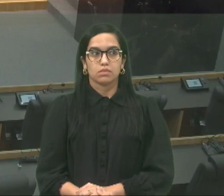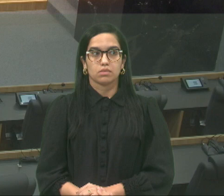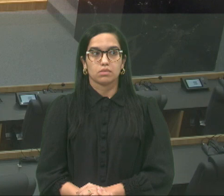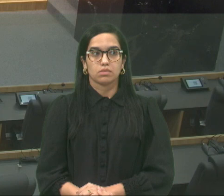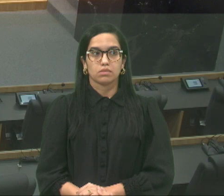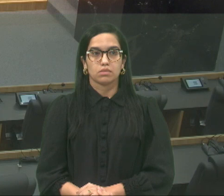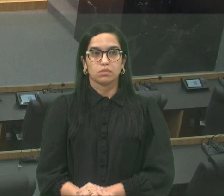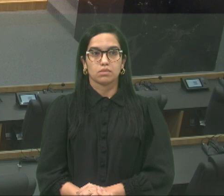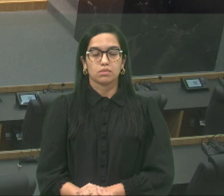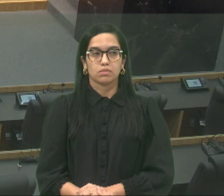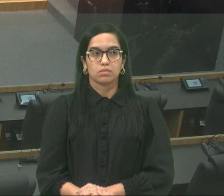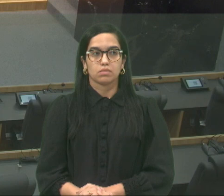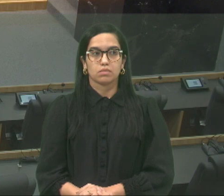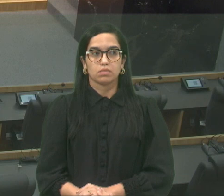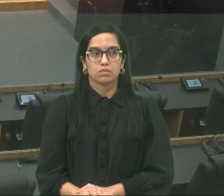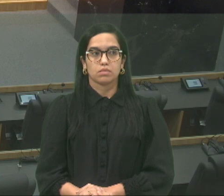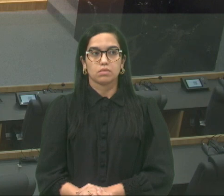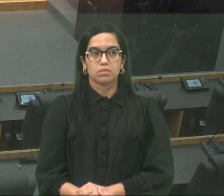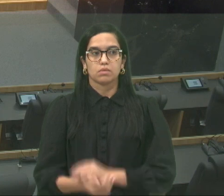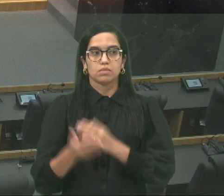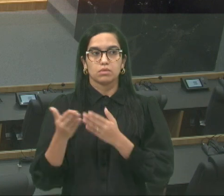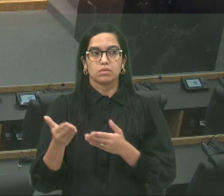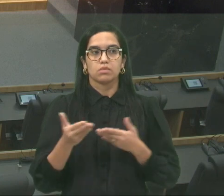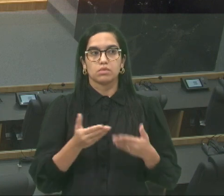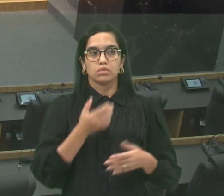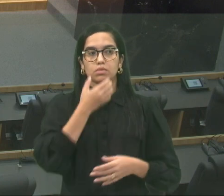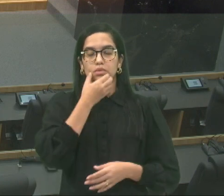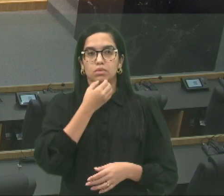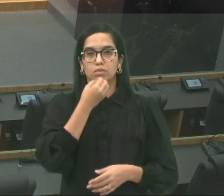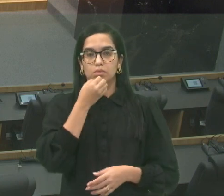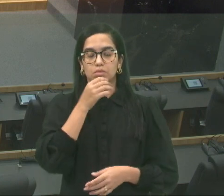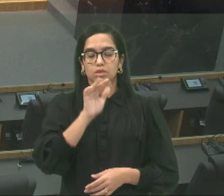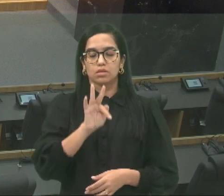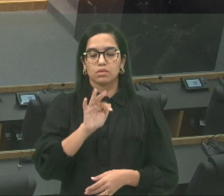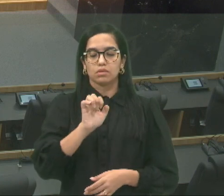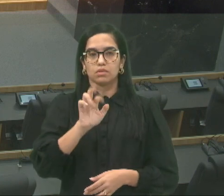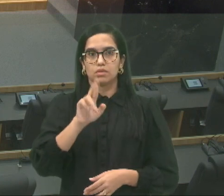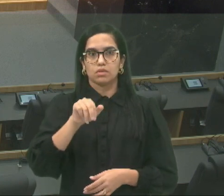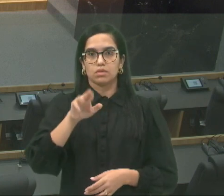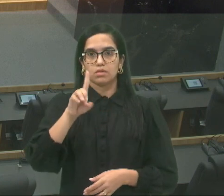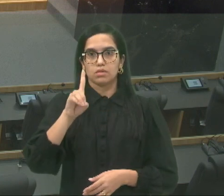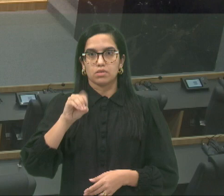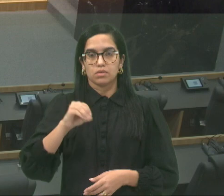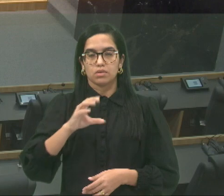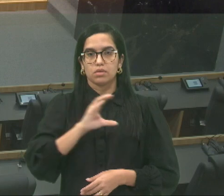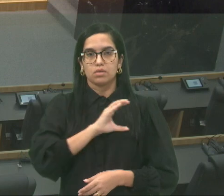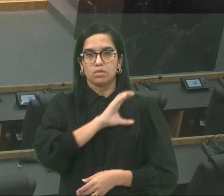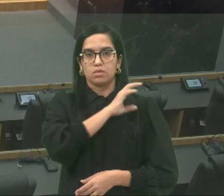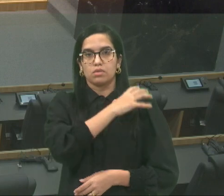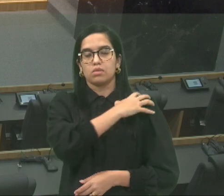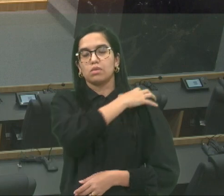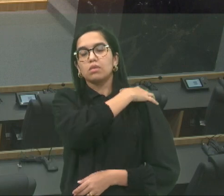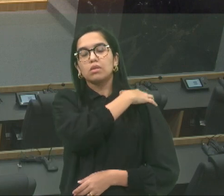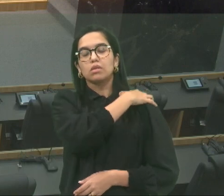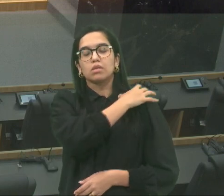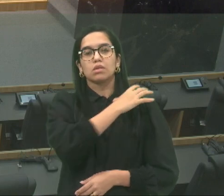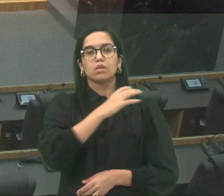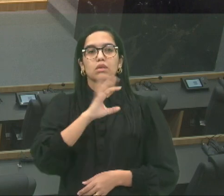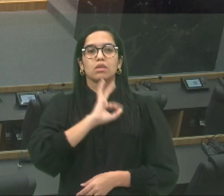Convido o senhor Fernando Miranda, coronel da Polícia Militar do Estado do Piauí.